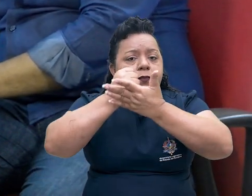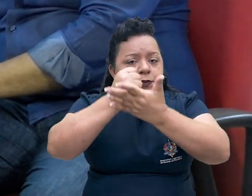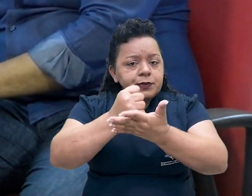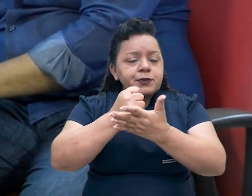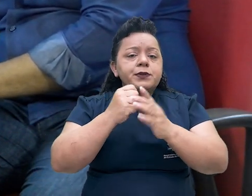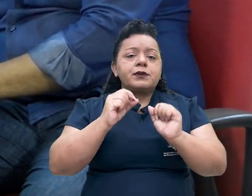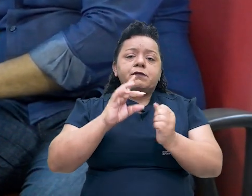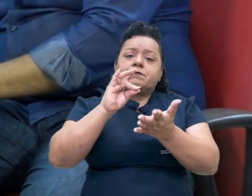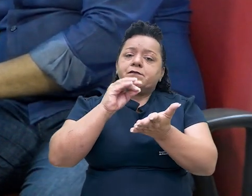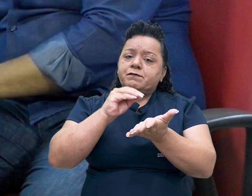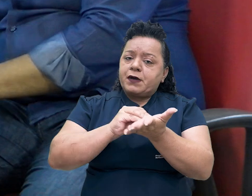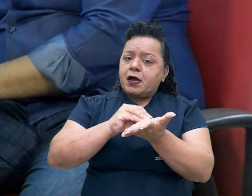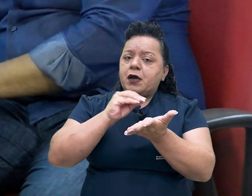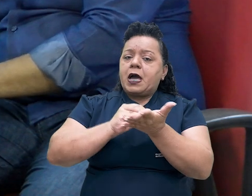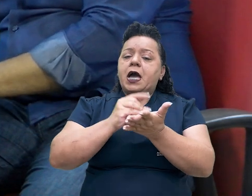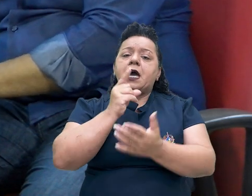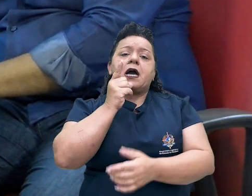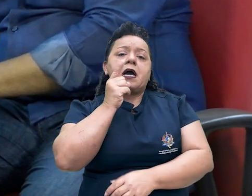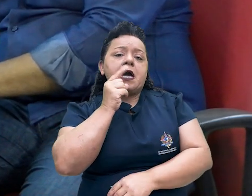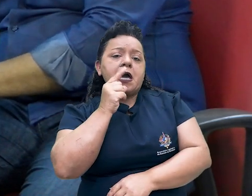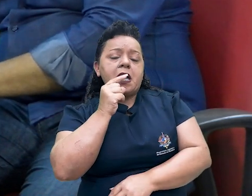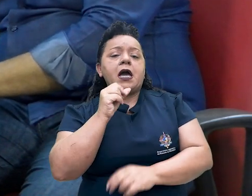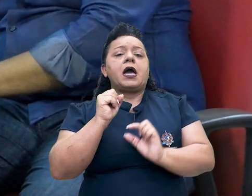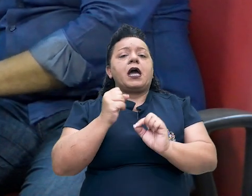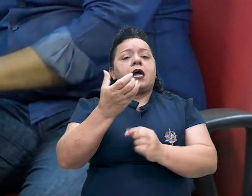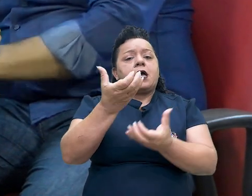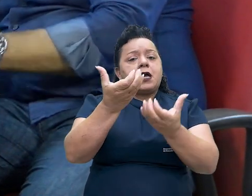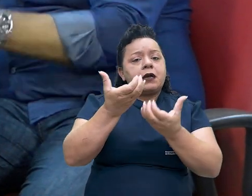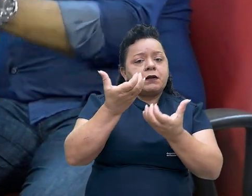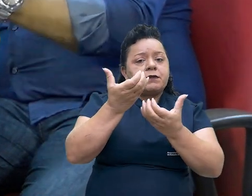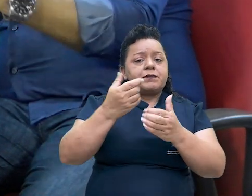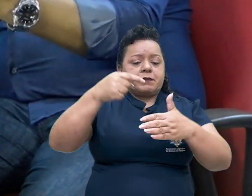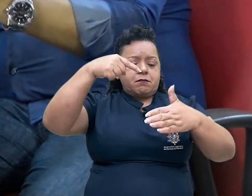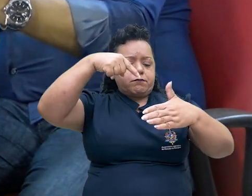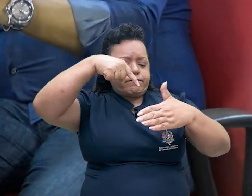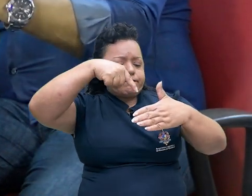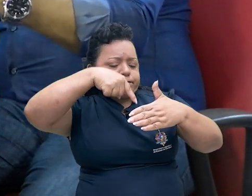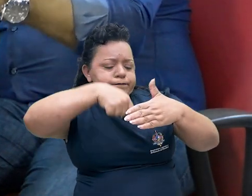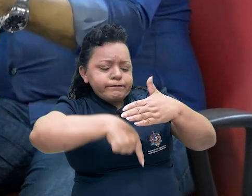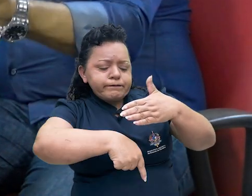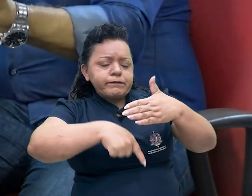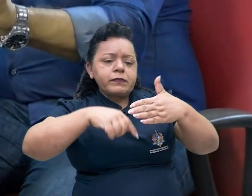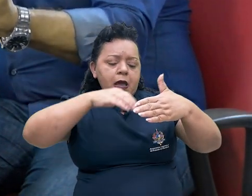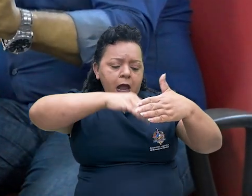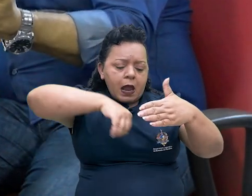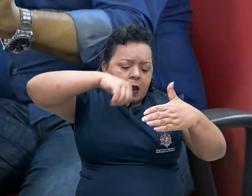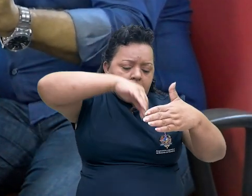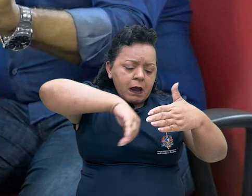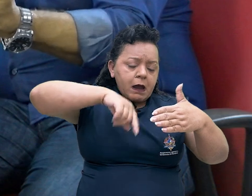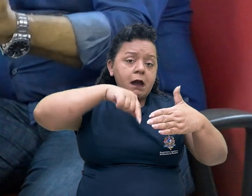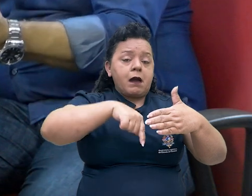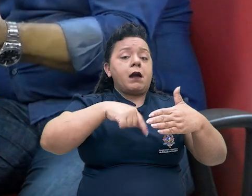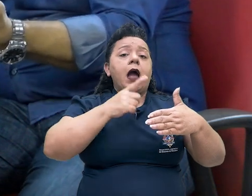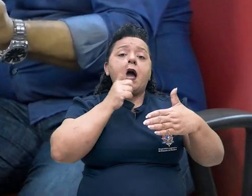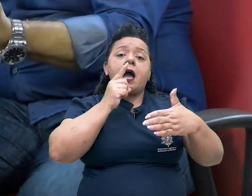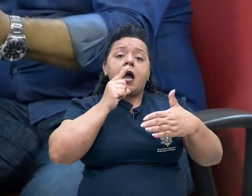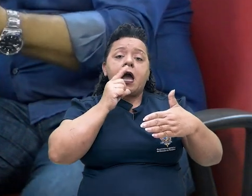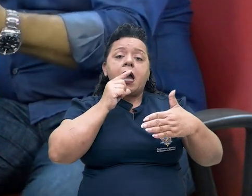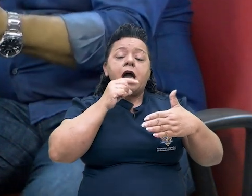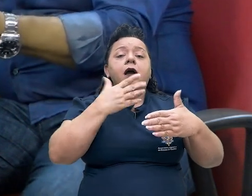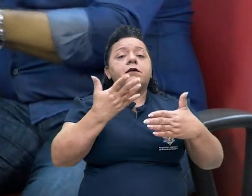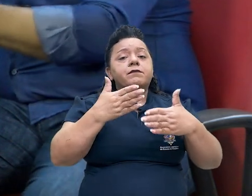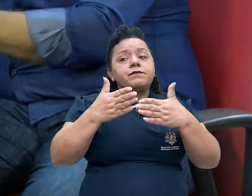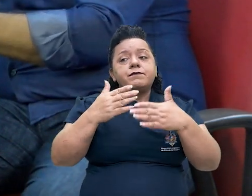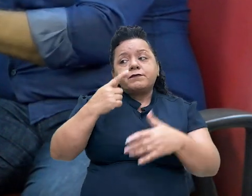falta de água agora a falta verdadeira de água não é Ah eu quero um poço artesiano eu vou lá fazer um pedido não é assim você